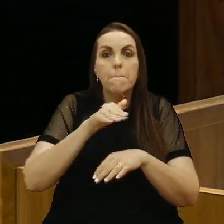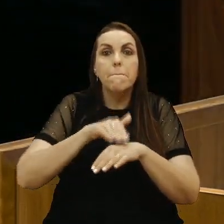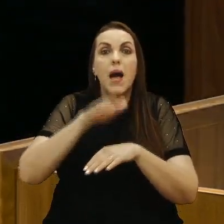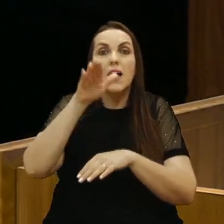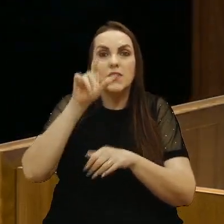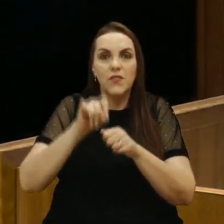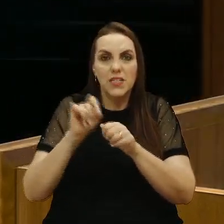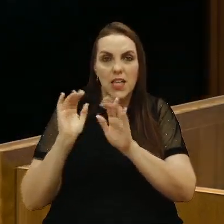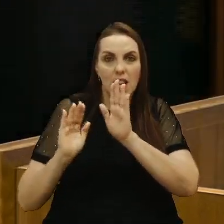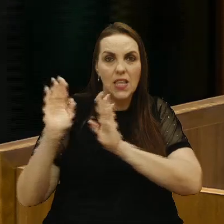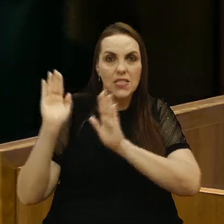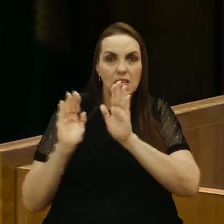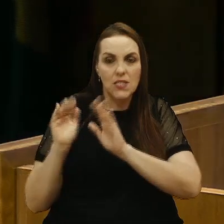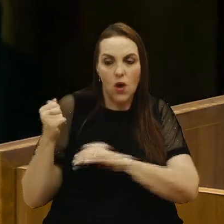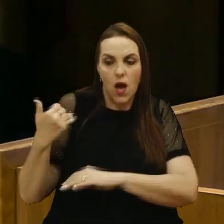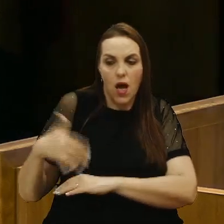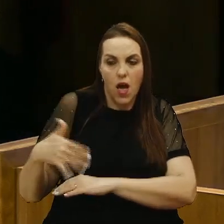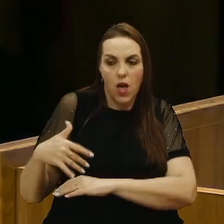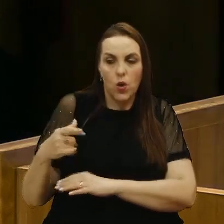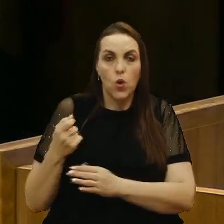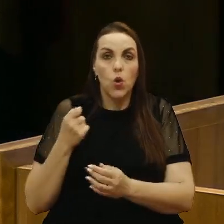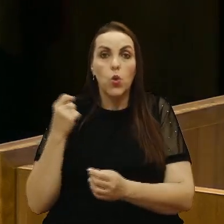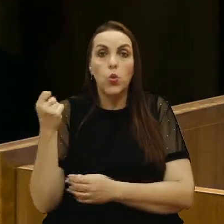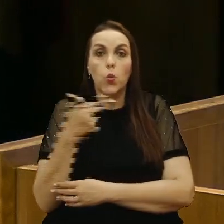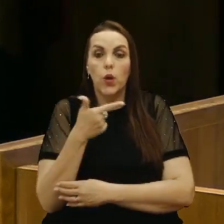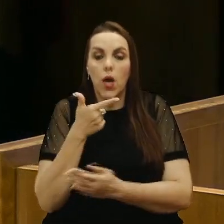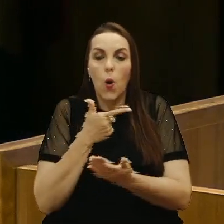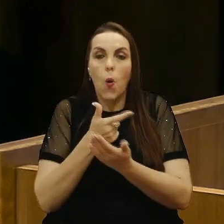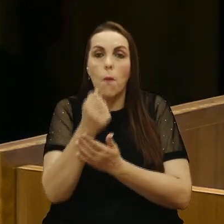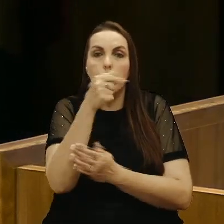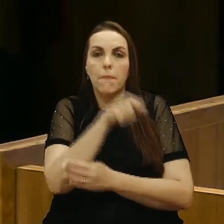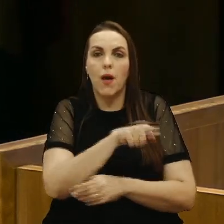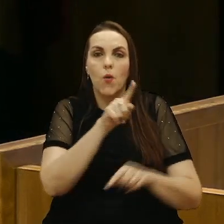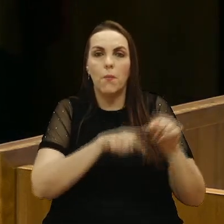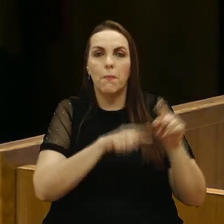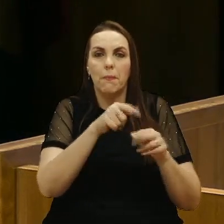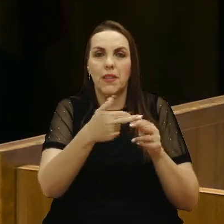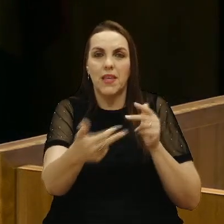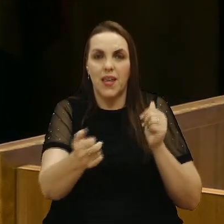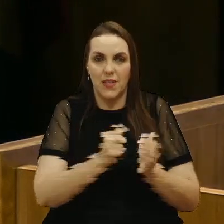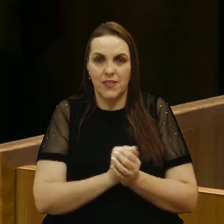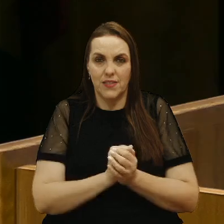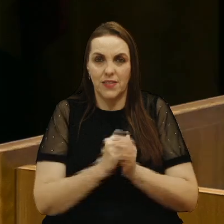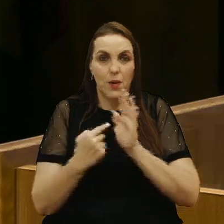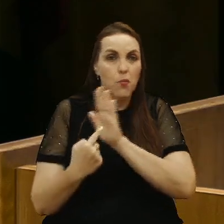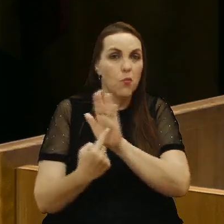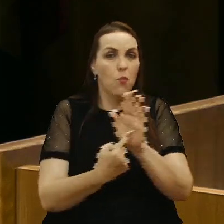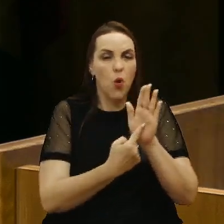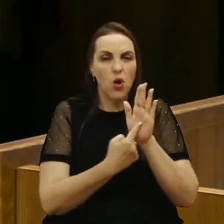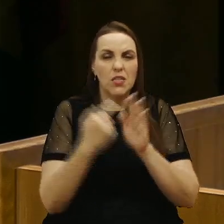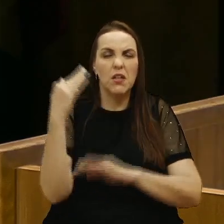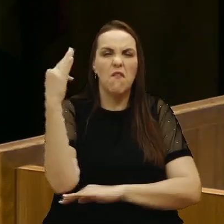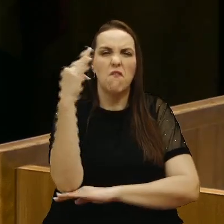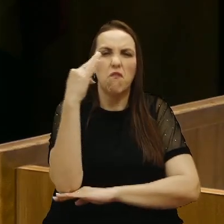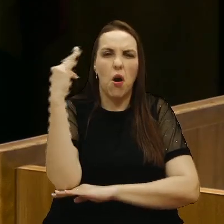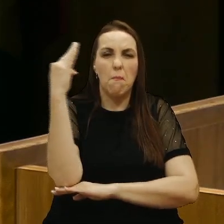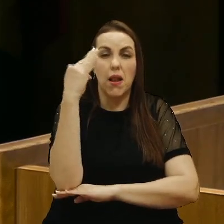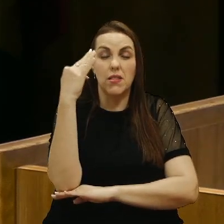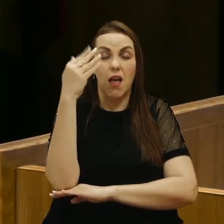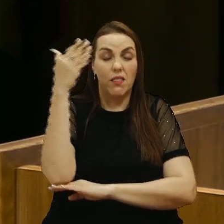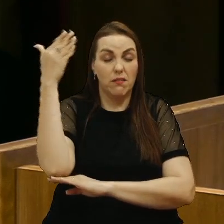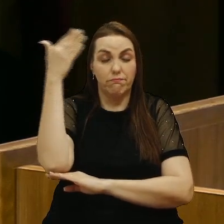a licitação do que a mercadoria que precisa ser comprada. Evidenciando um formalismo cego.